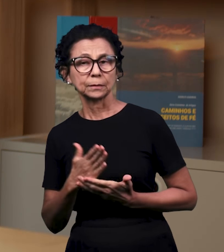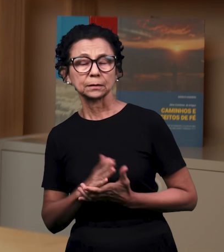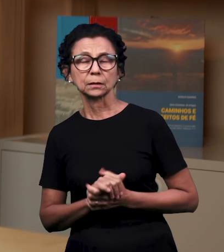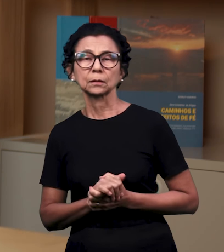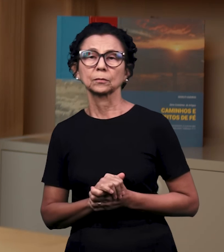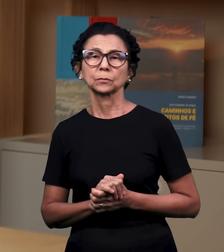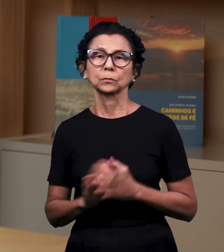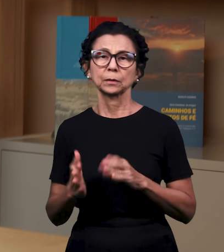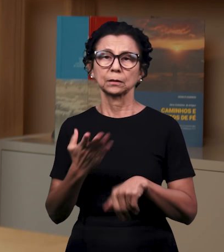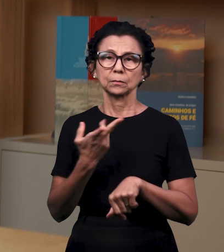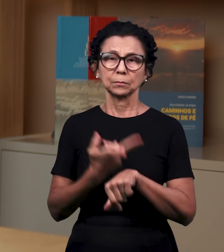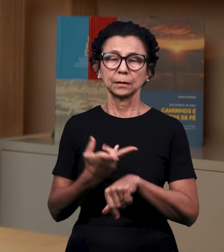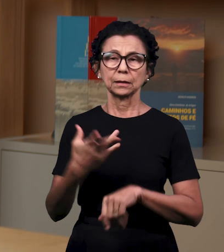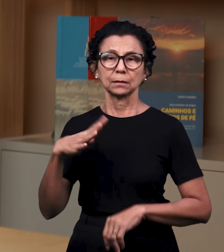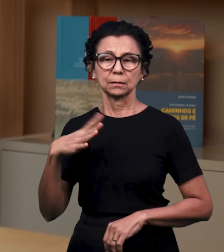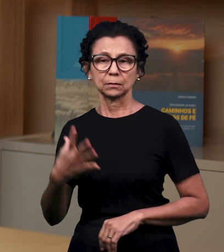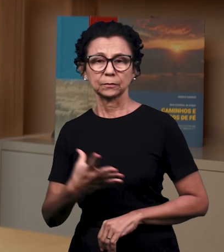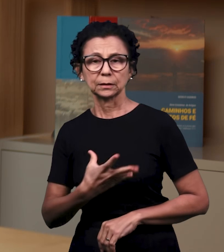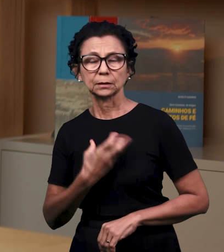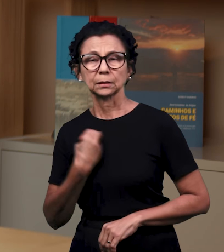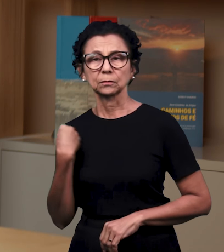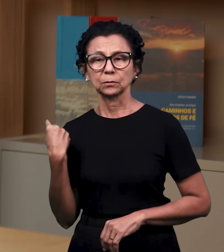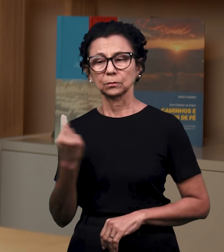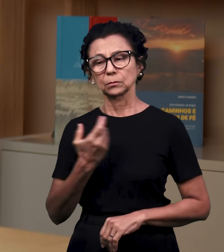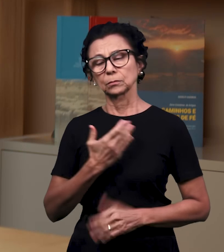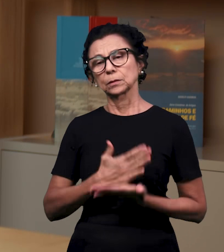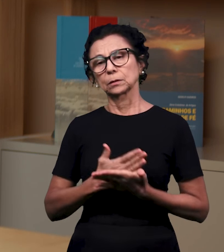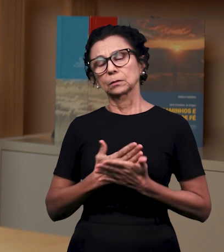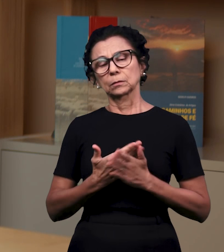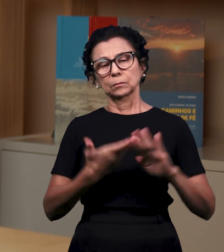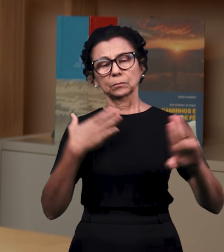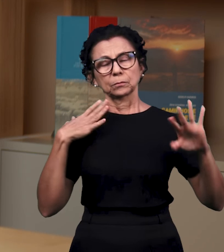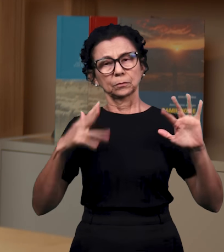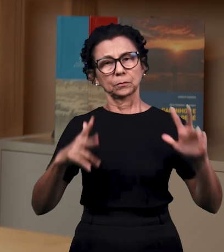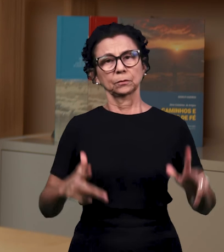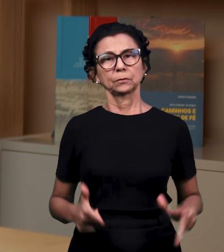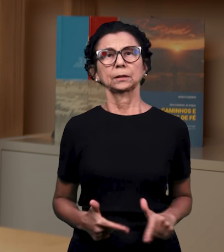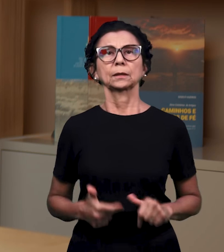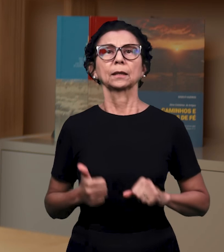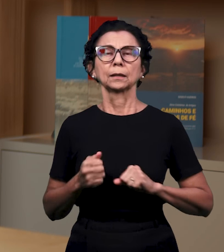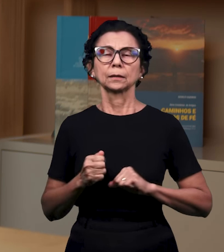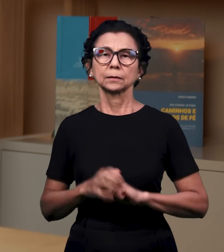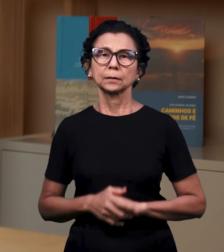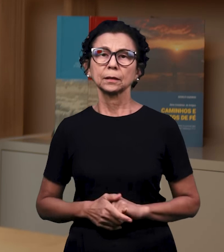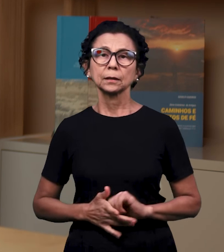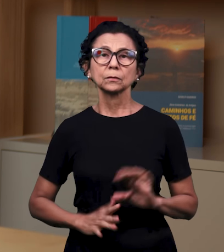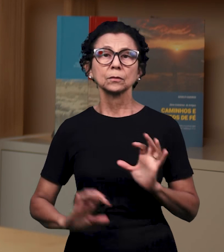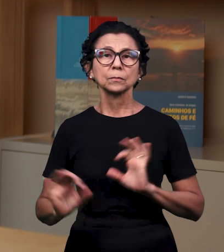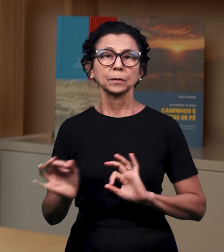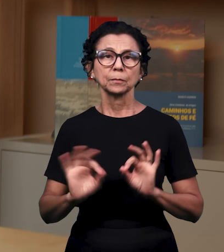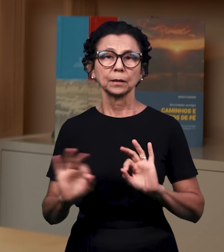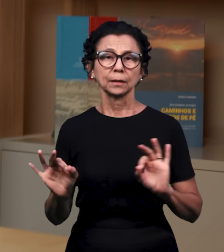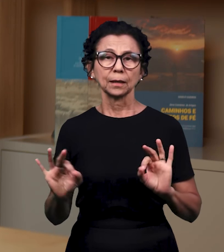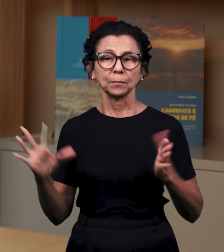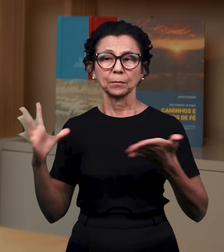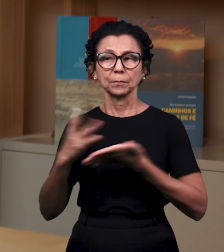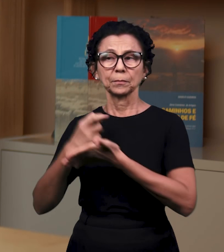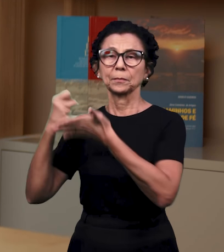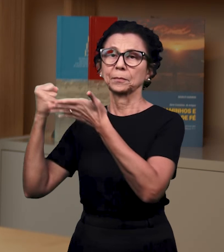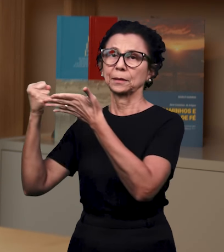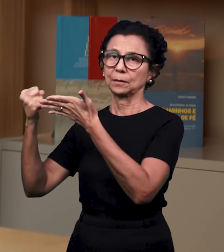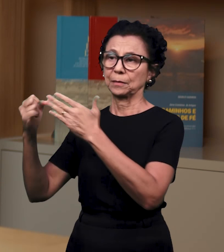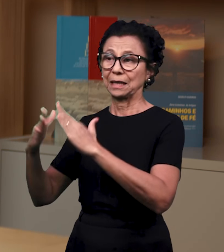uma convocação para um preparo. Então o Senhor é que nos convocou, né, para vivermos o preparo para o arrebatamento, o preparo da